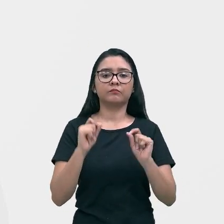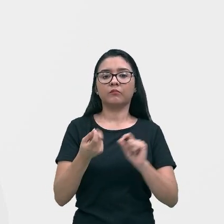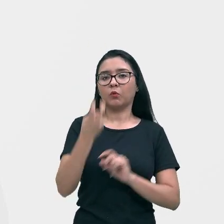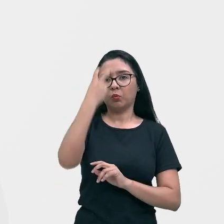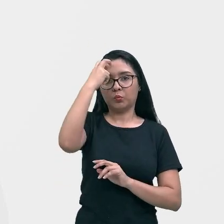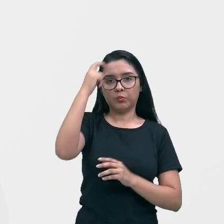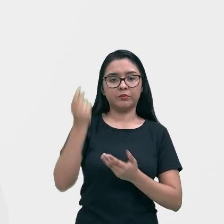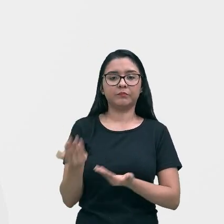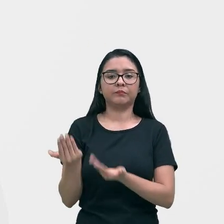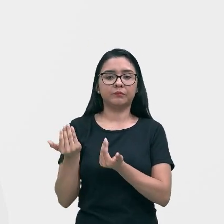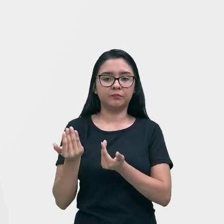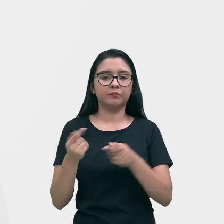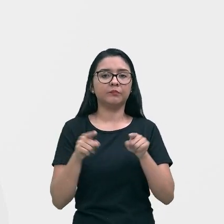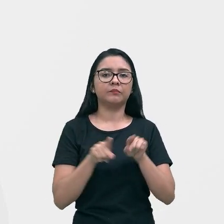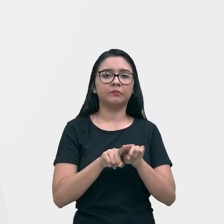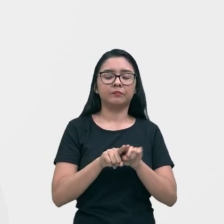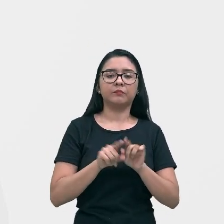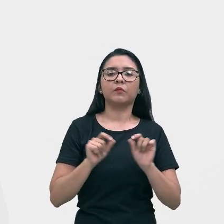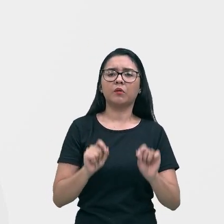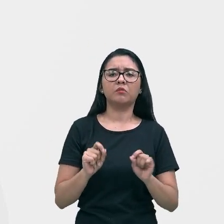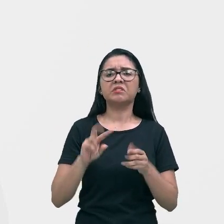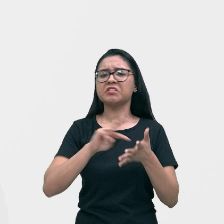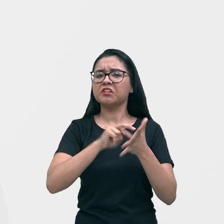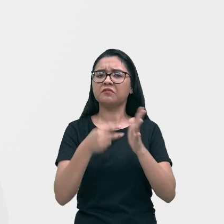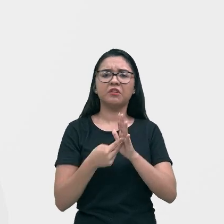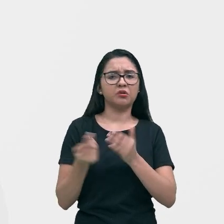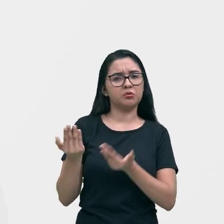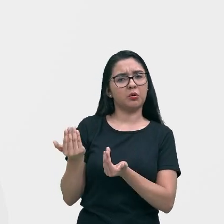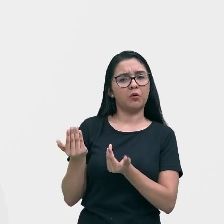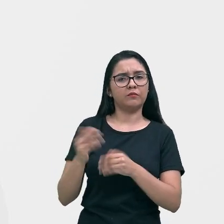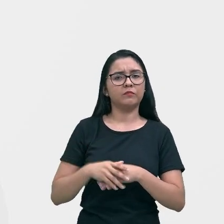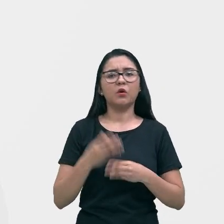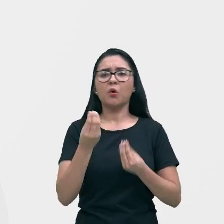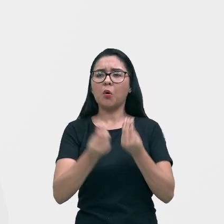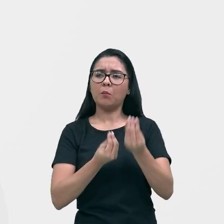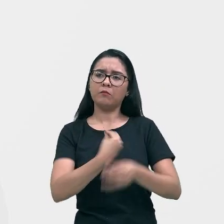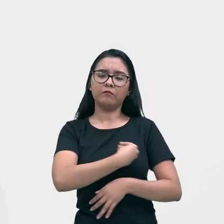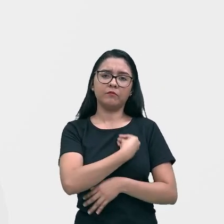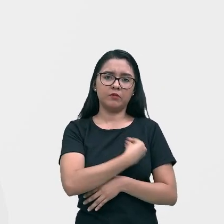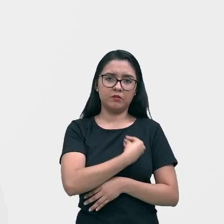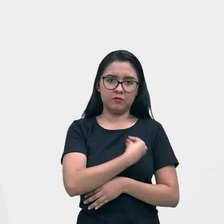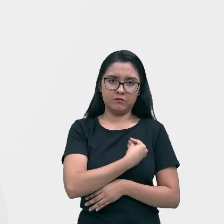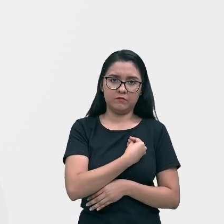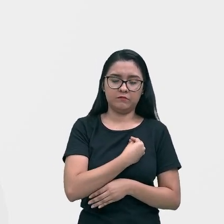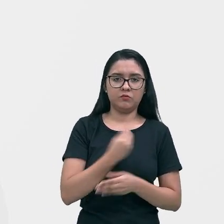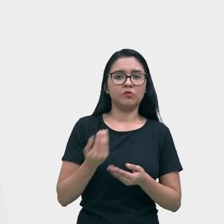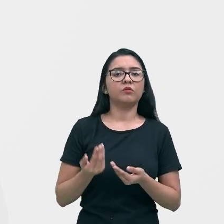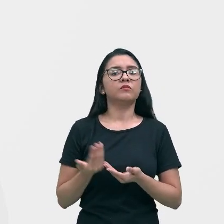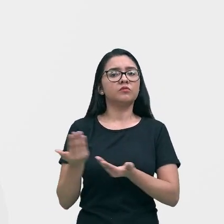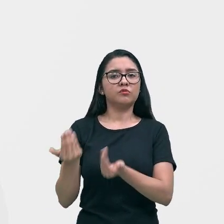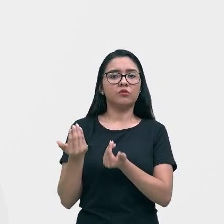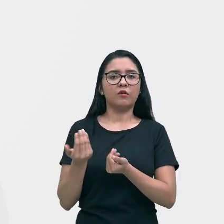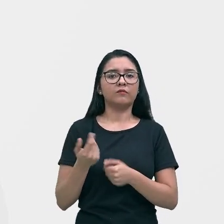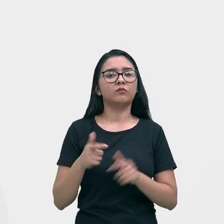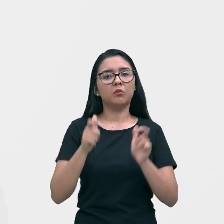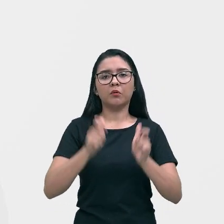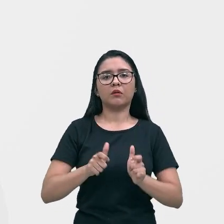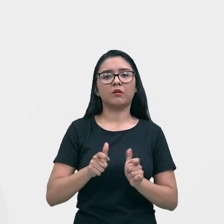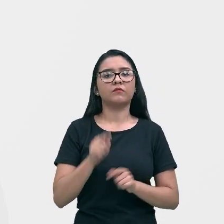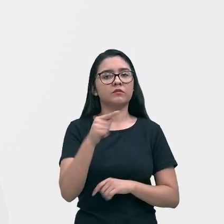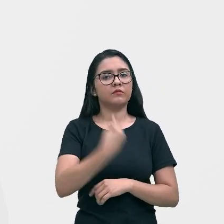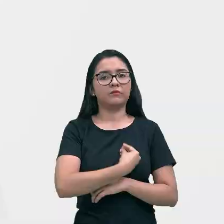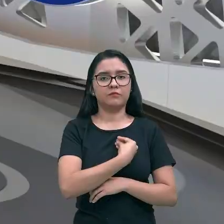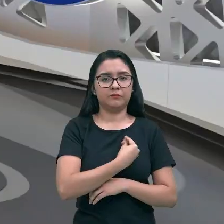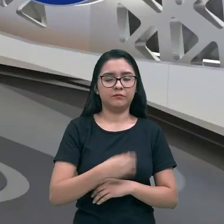culturas juvenis. O que é ser jovem? Como é ser jovem onde você vive? Ok,